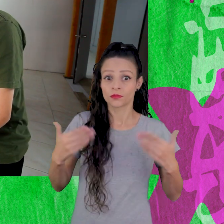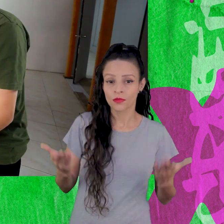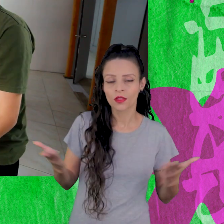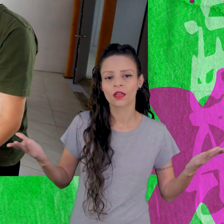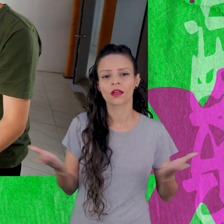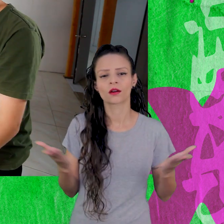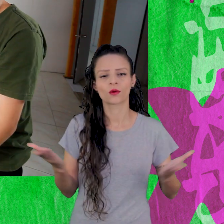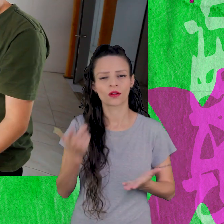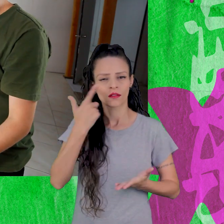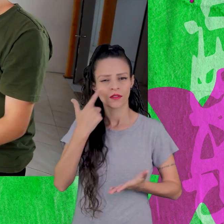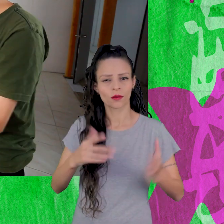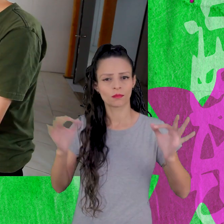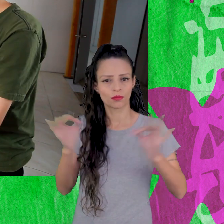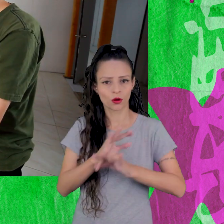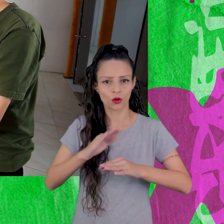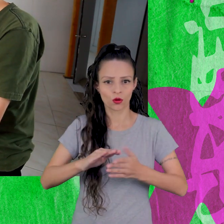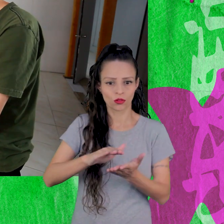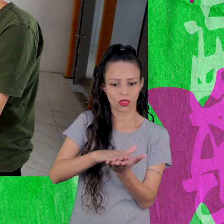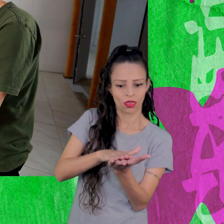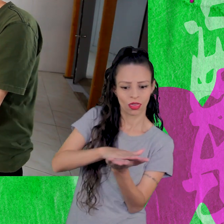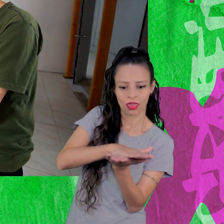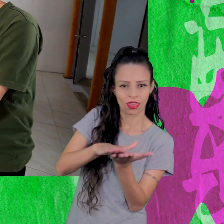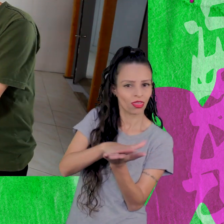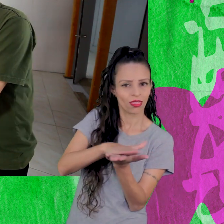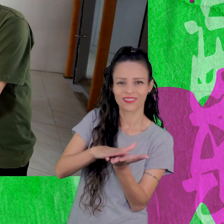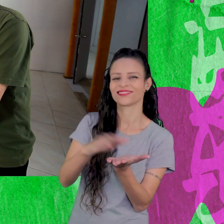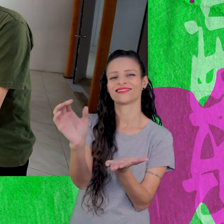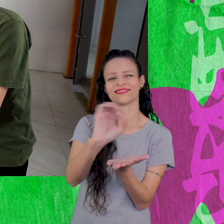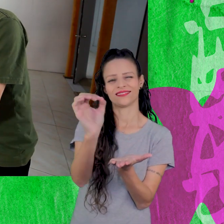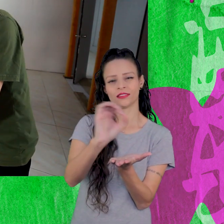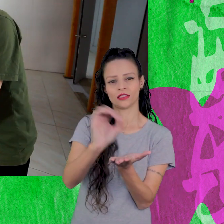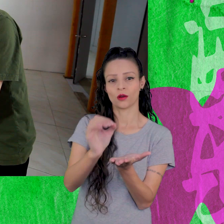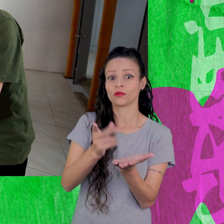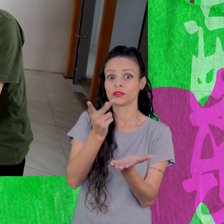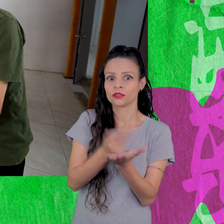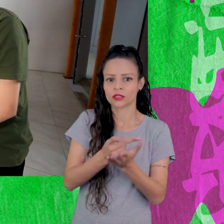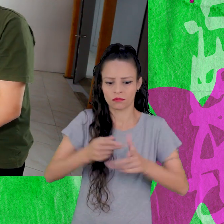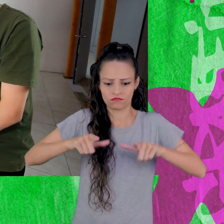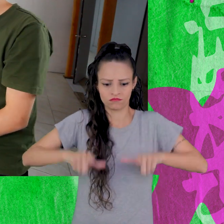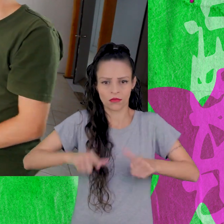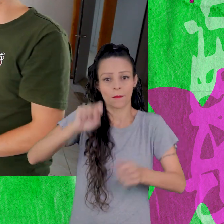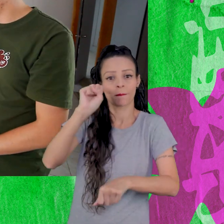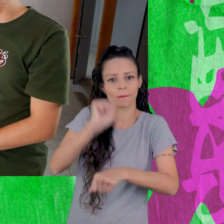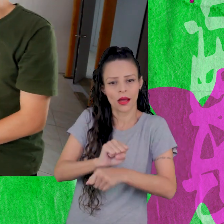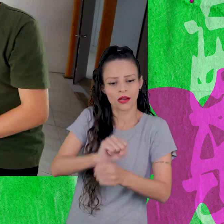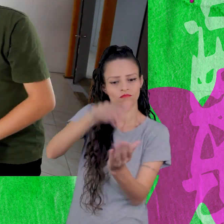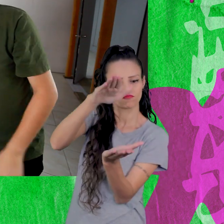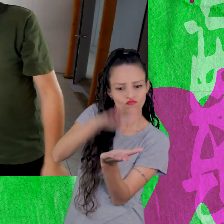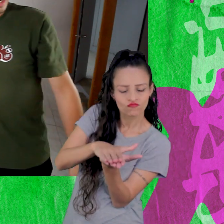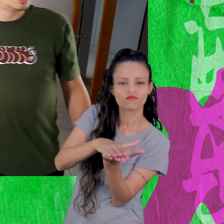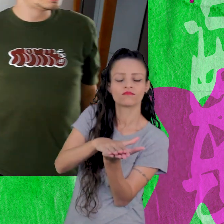Então agora a gente vê que o tecido ele já não mexe para lado nenhum mais, então ele vai ficar sempre nessa posição,